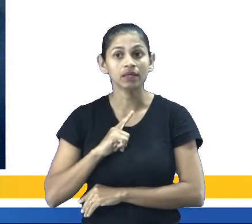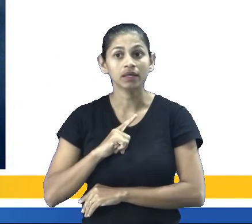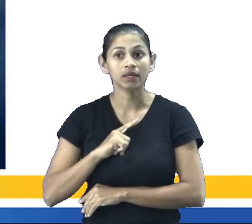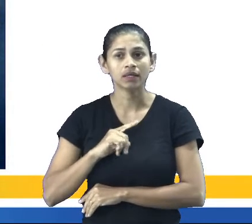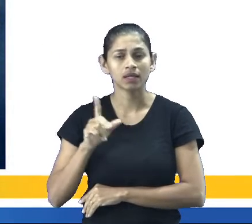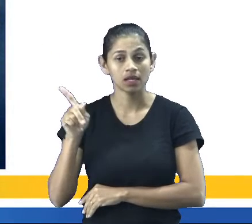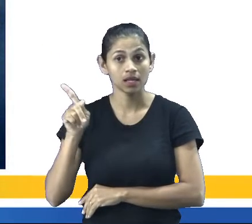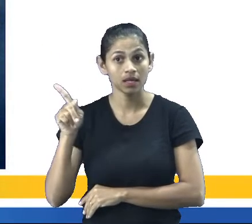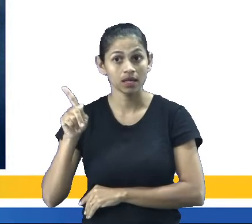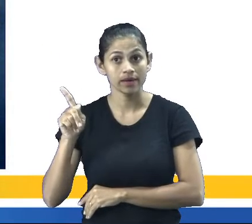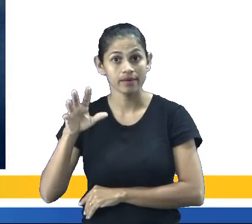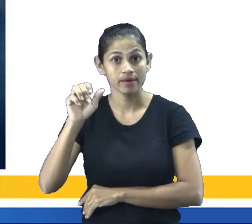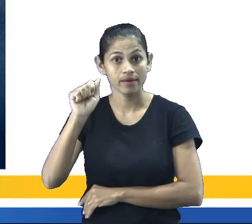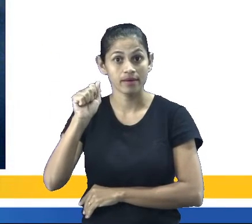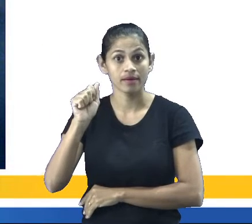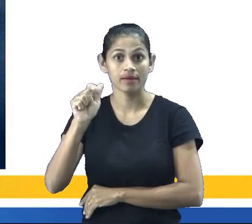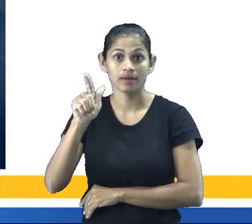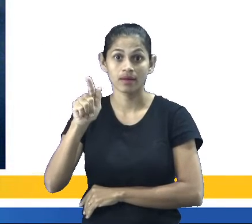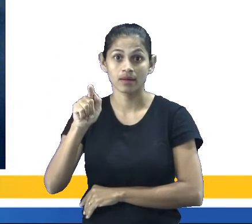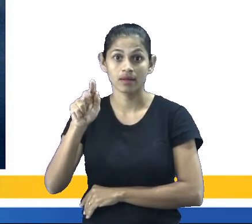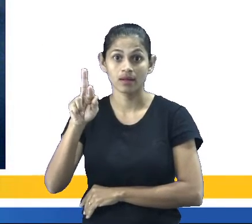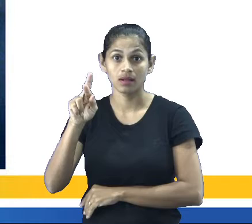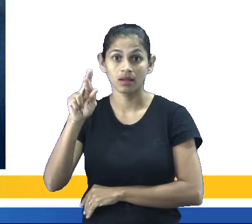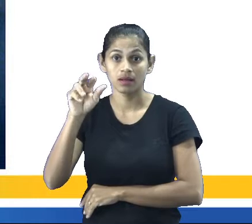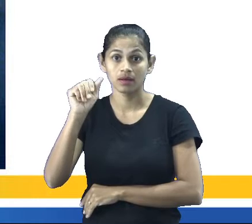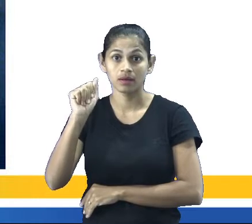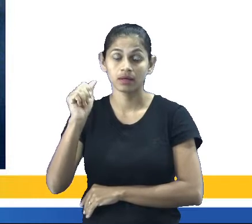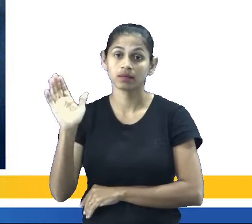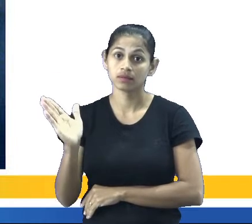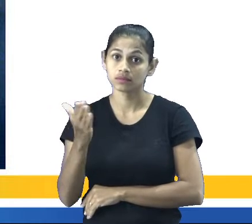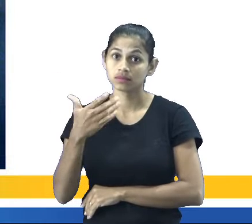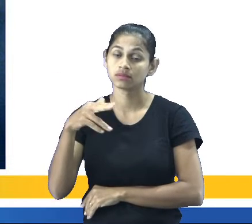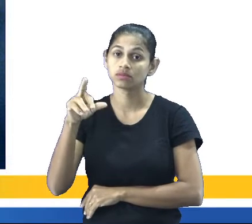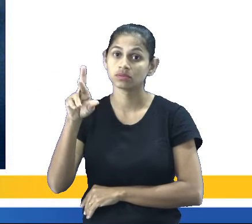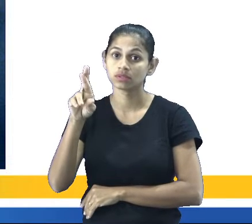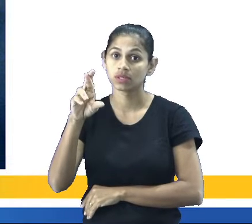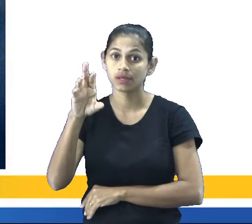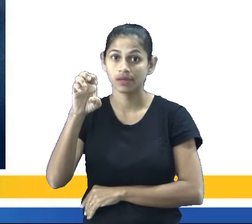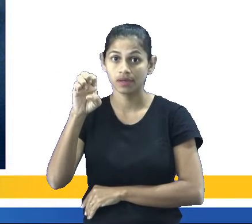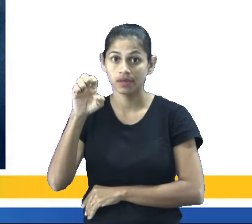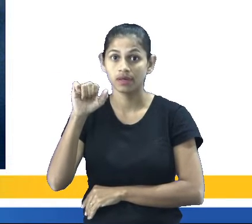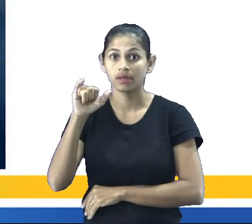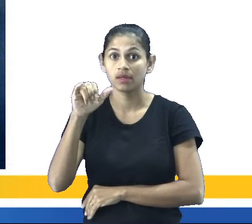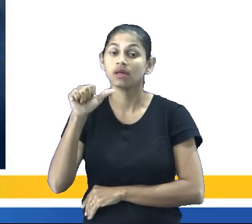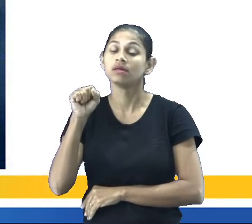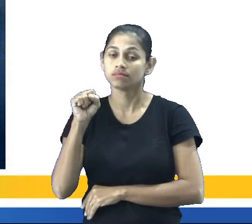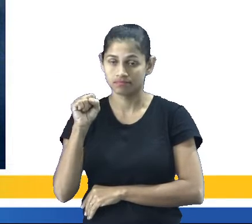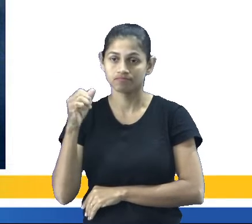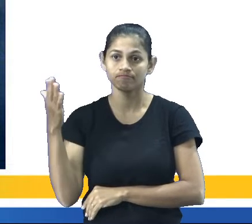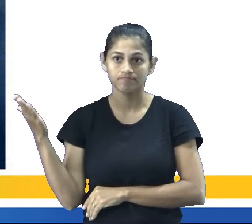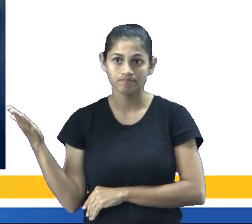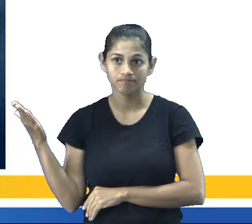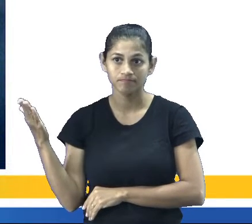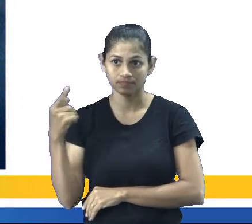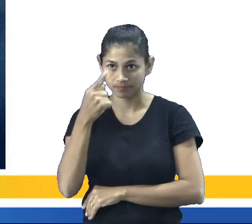né? Graças a Deus nunca teve nenhum acidente grave lá, que continue assim. Então